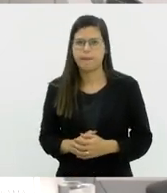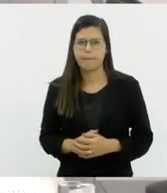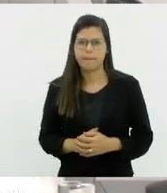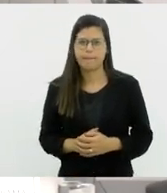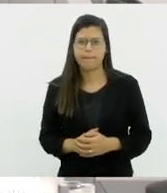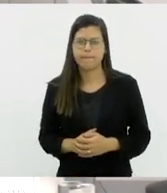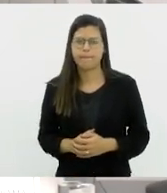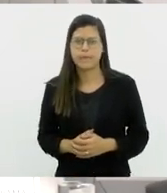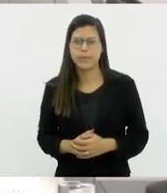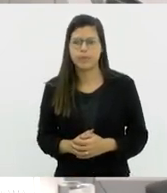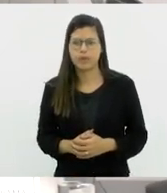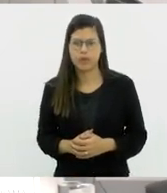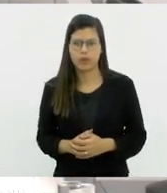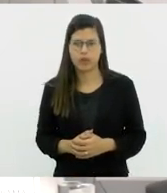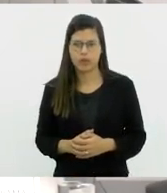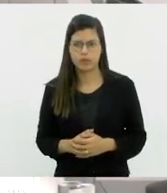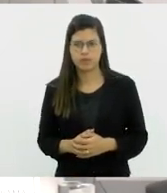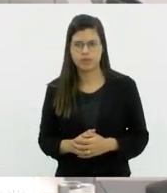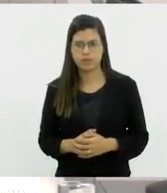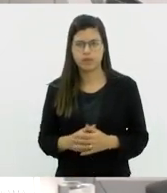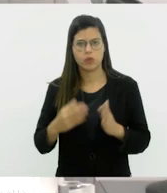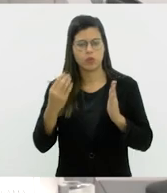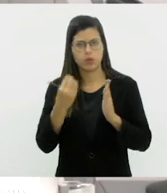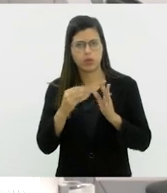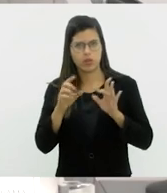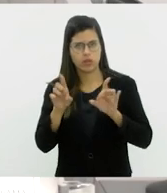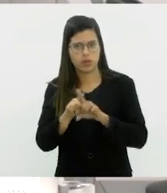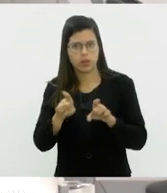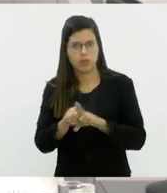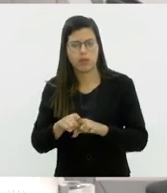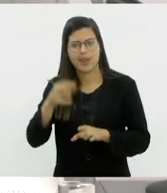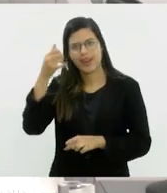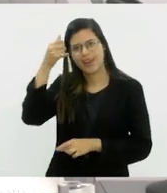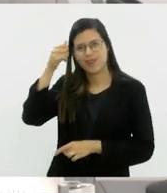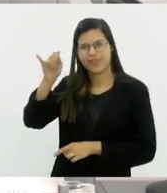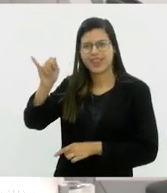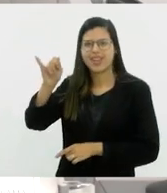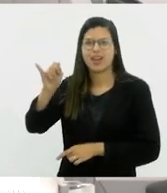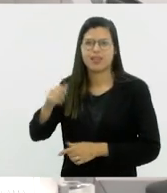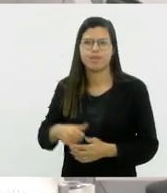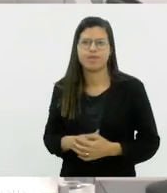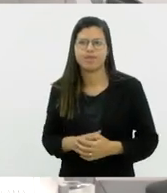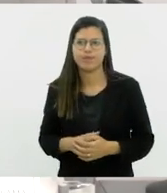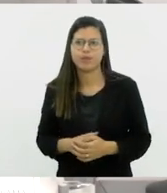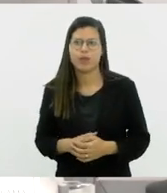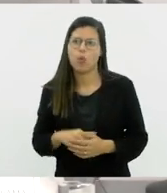eu acrescentaria evitar ou vedar